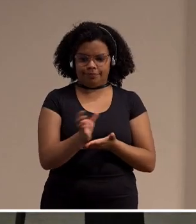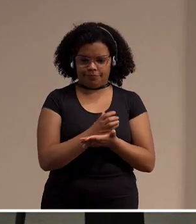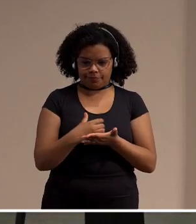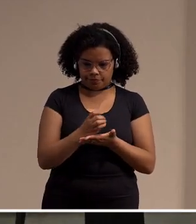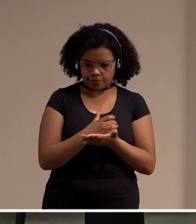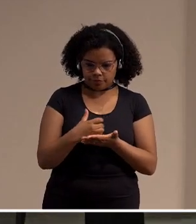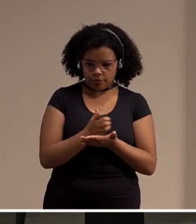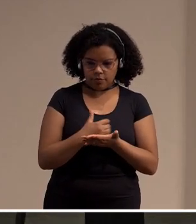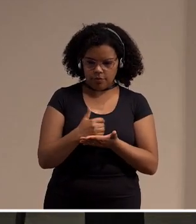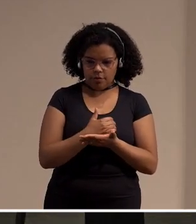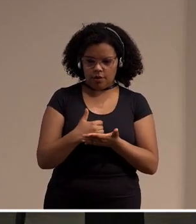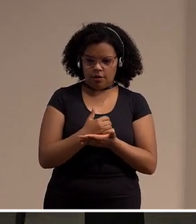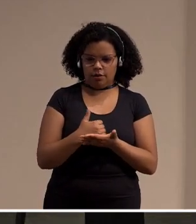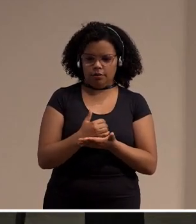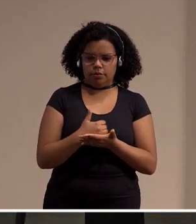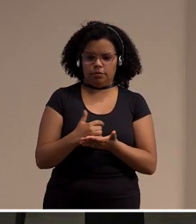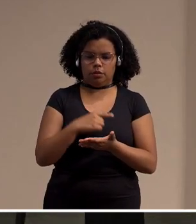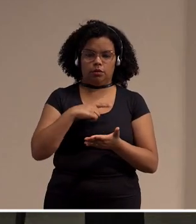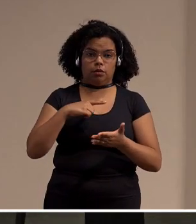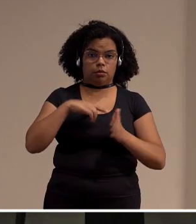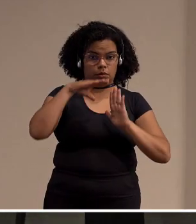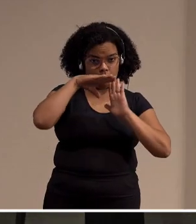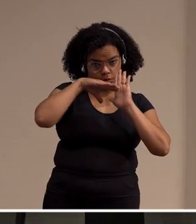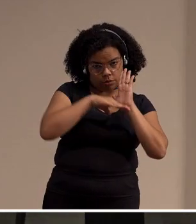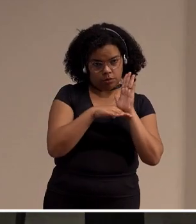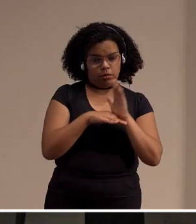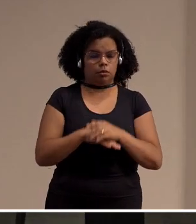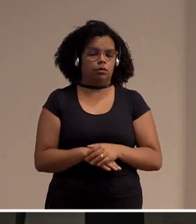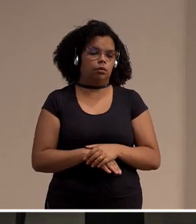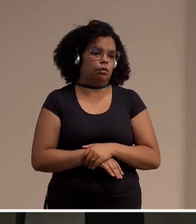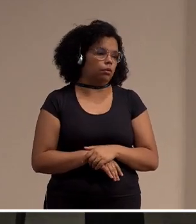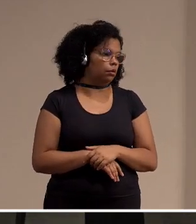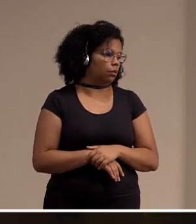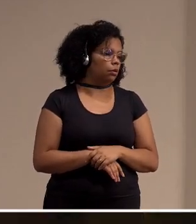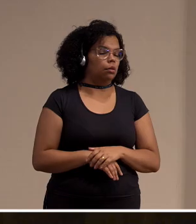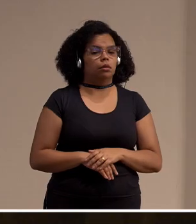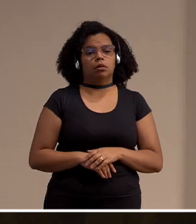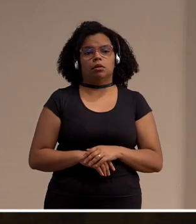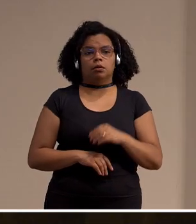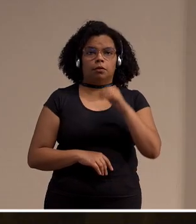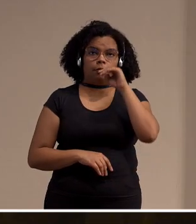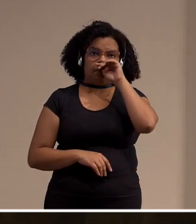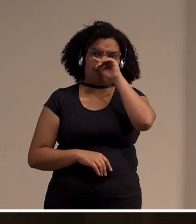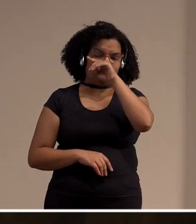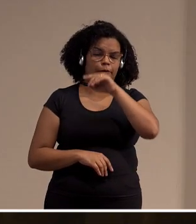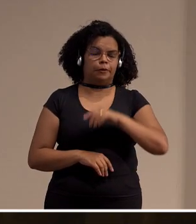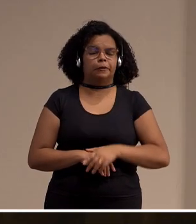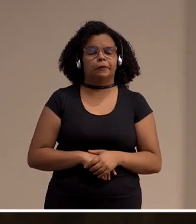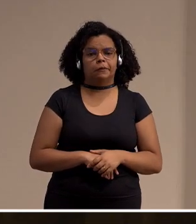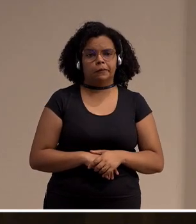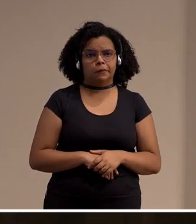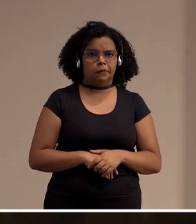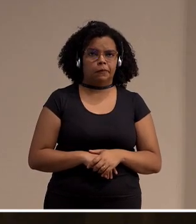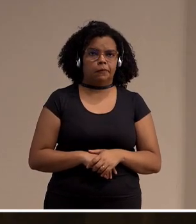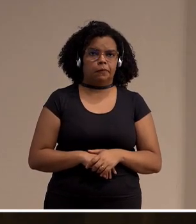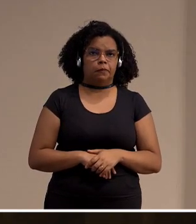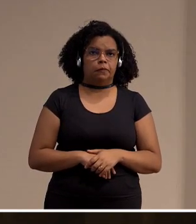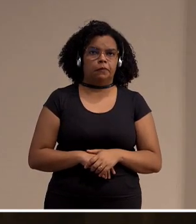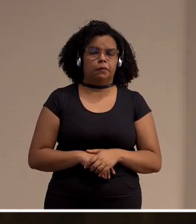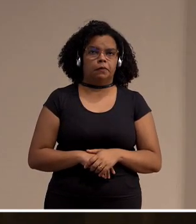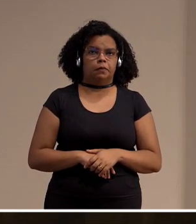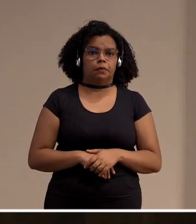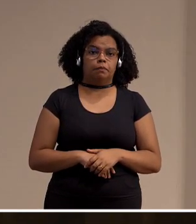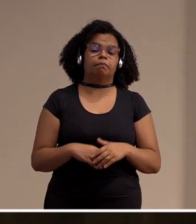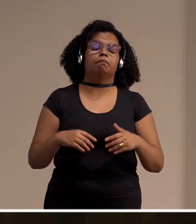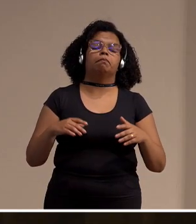as doenças em relação à questão de classe muito forte. Sí, sí, totalmente. Sí, tem muchos archivos de